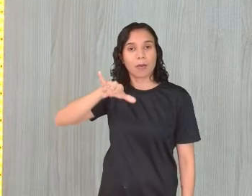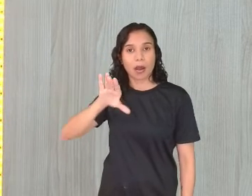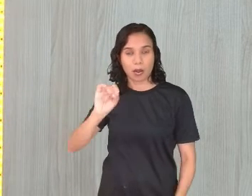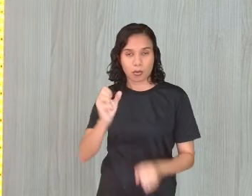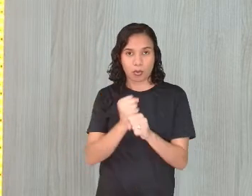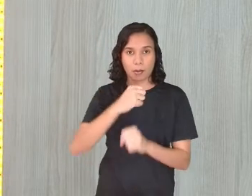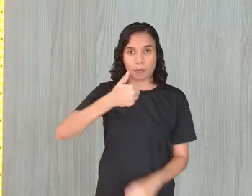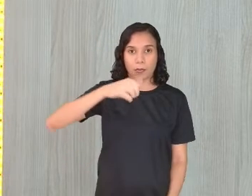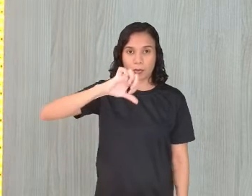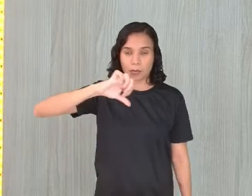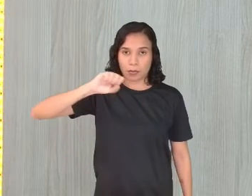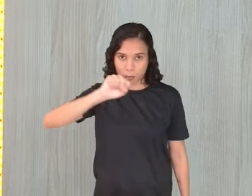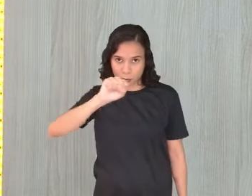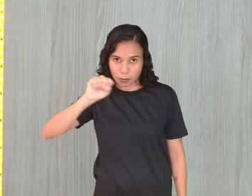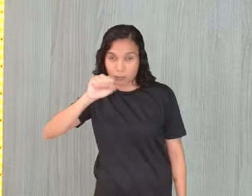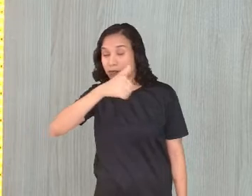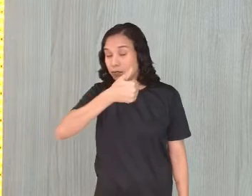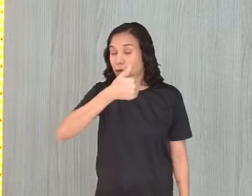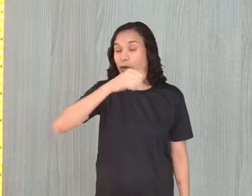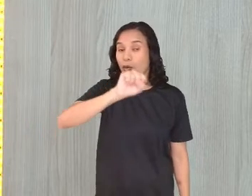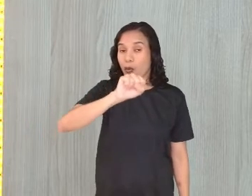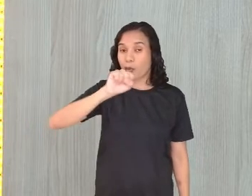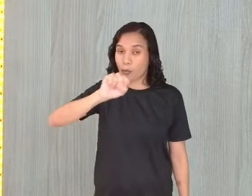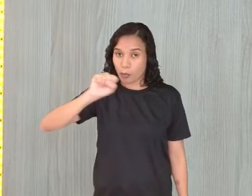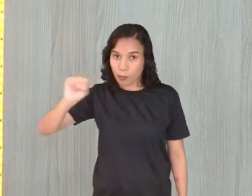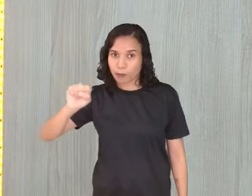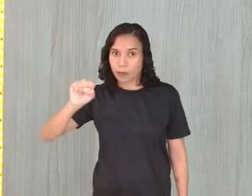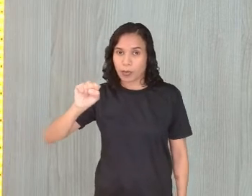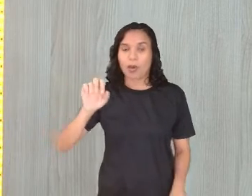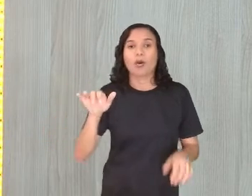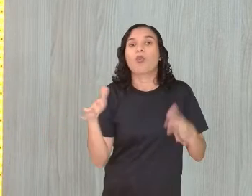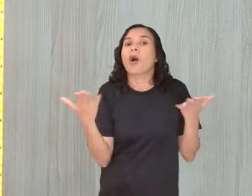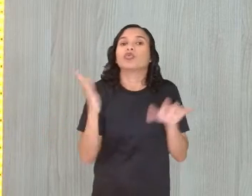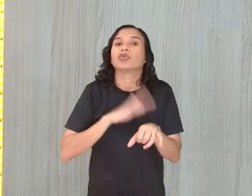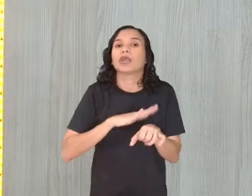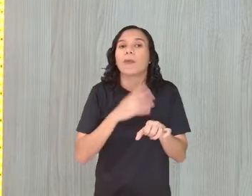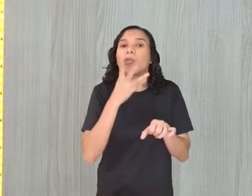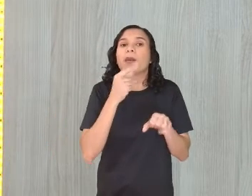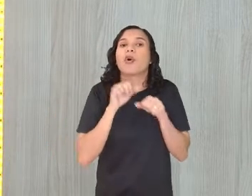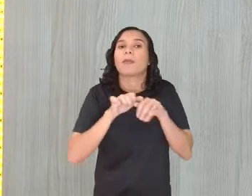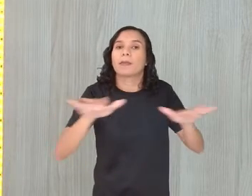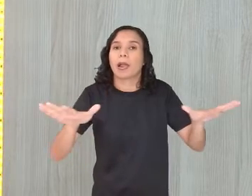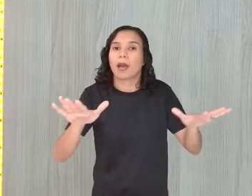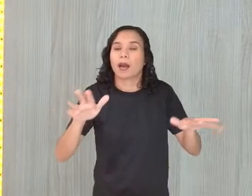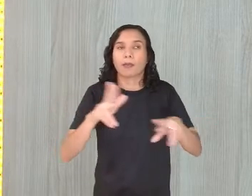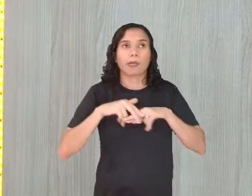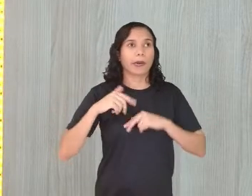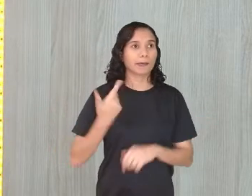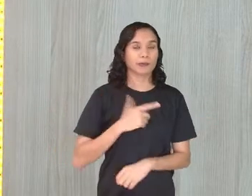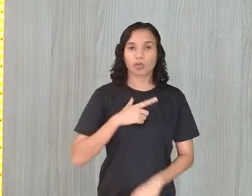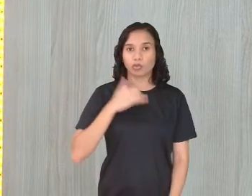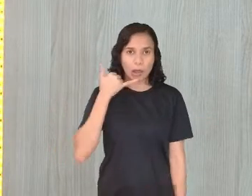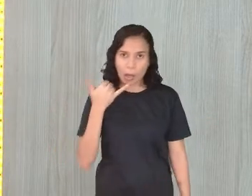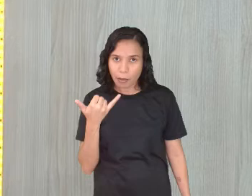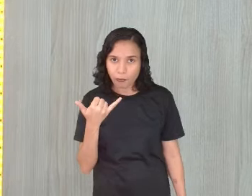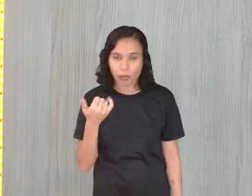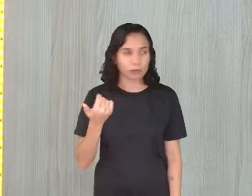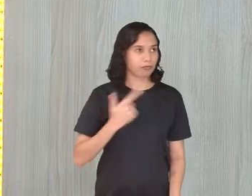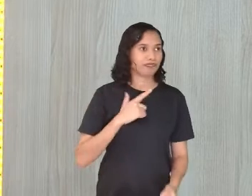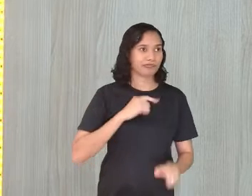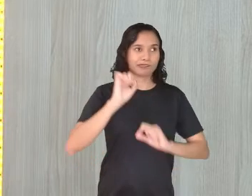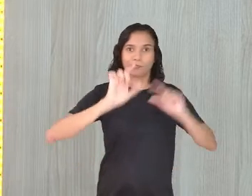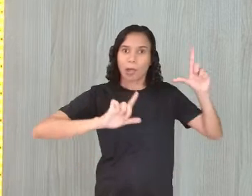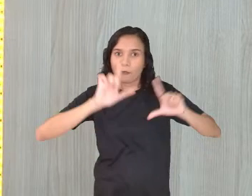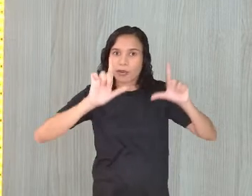Então, quanto tempo depois chegou, né, a todas as regiões? Não existia telefone, Isso. Não existia televisão,